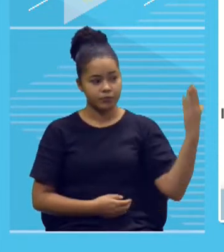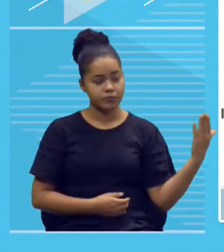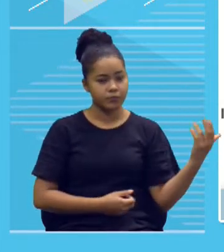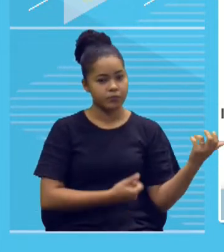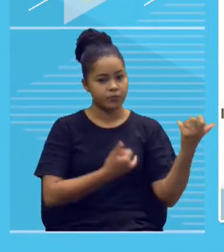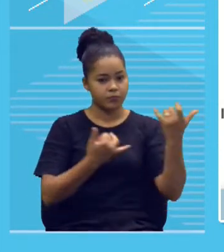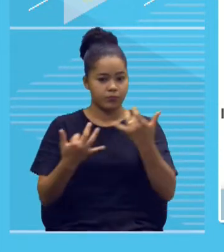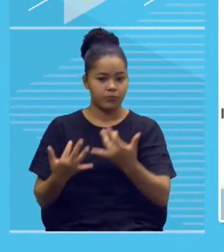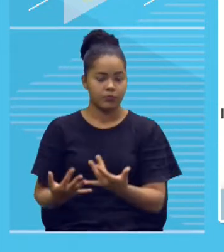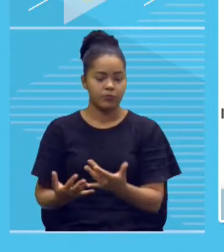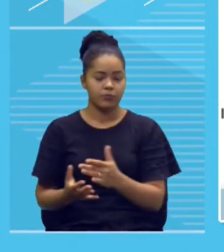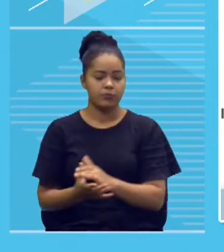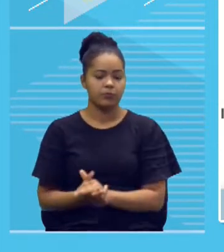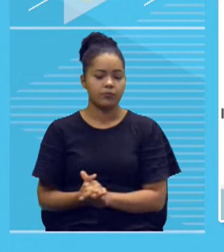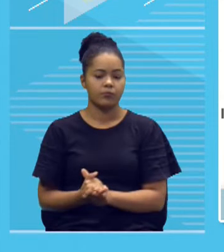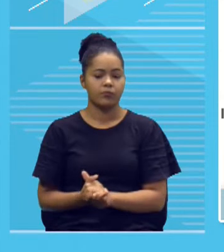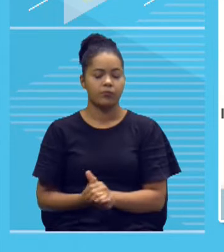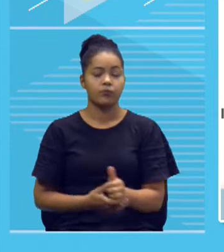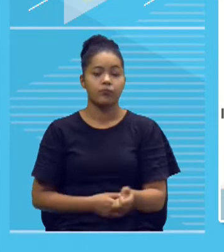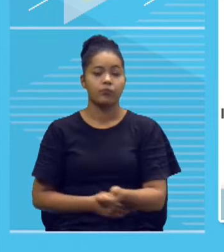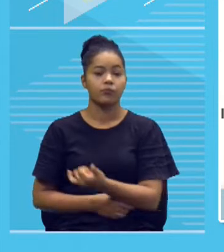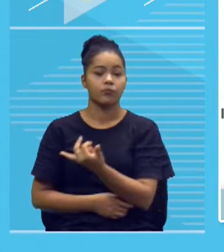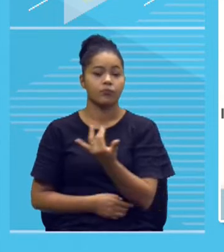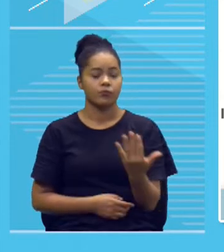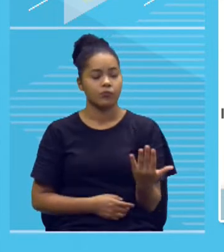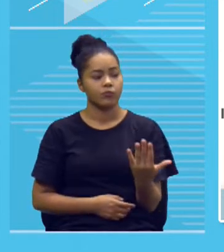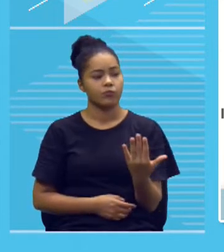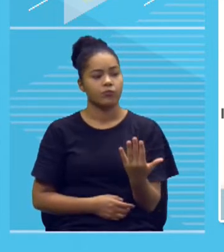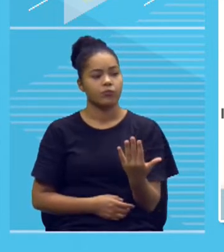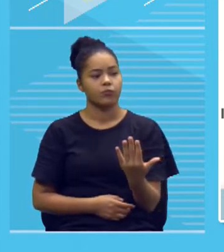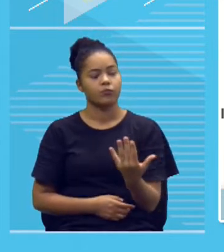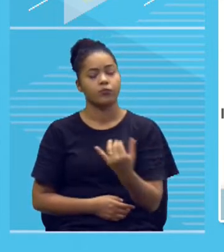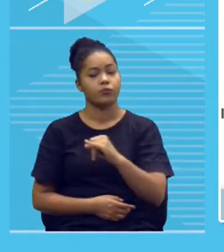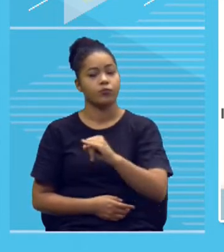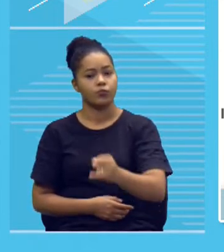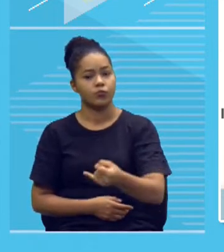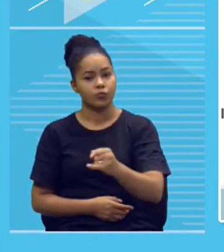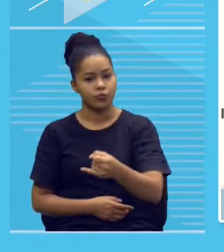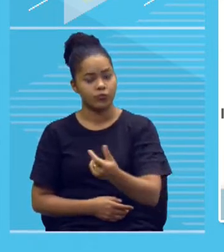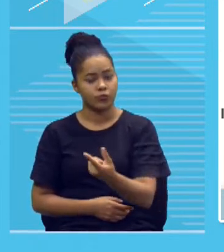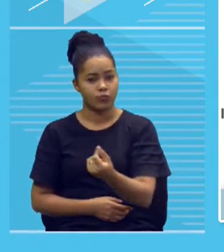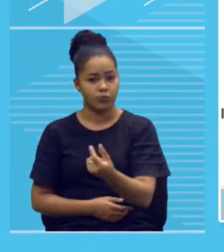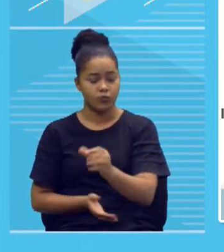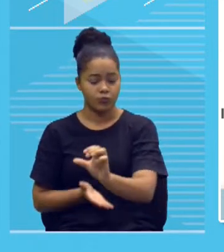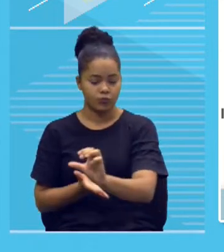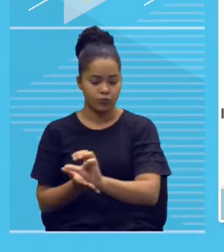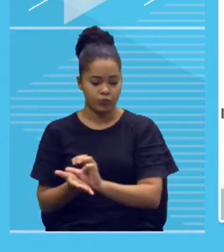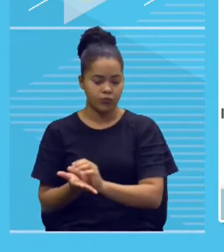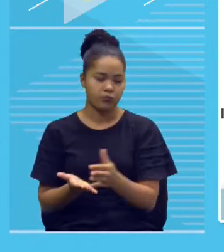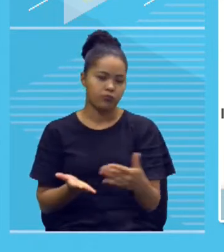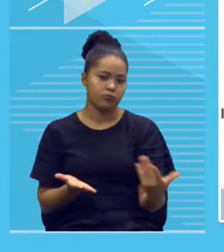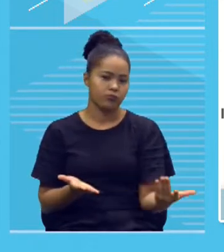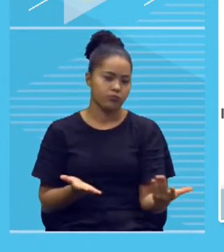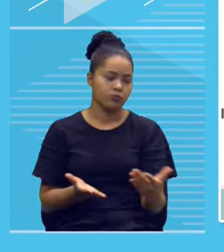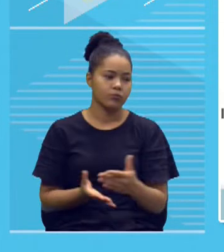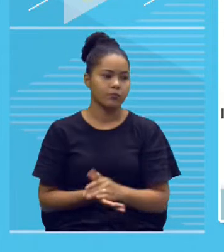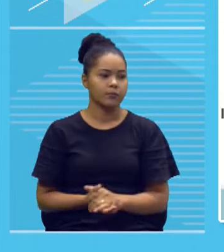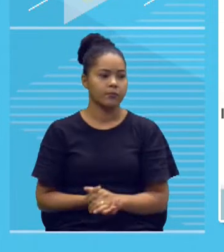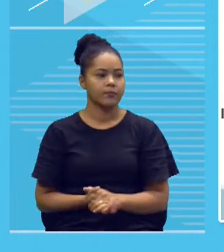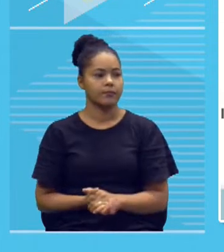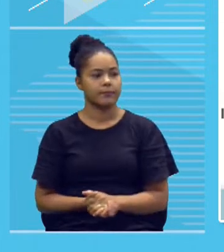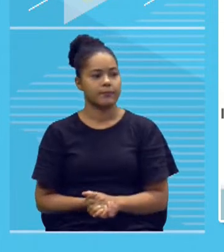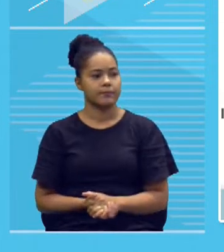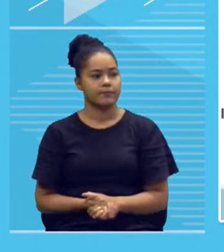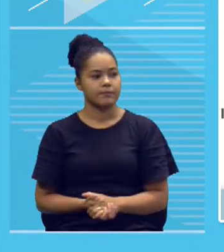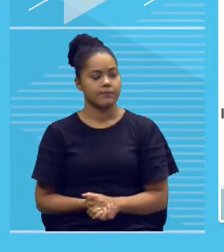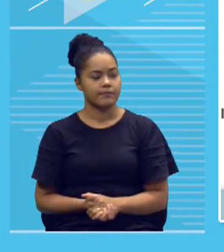professor e ele vai receber no primeiro mês Prof a própria questão Diz para mim que serão